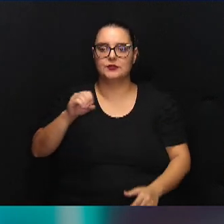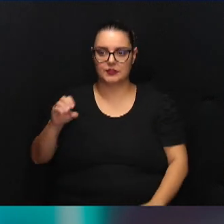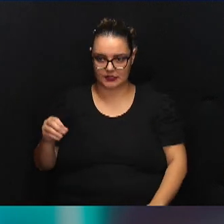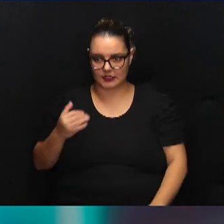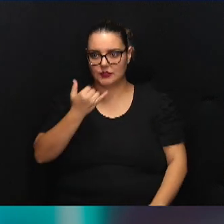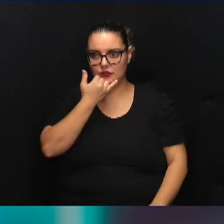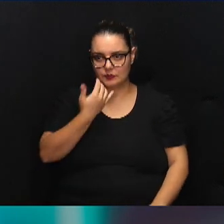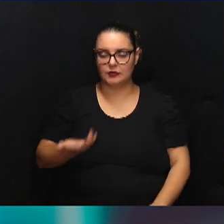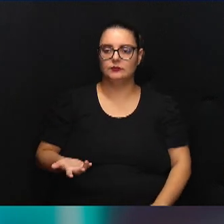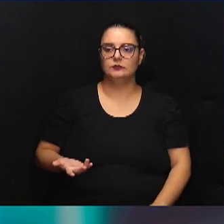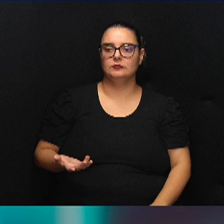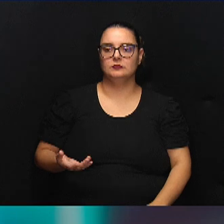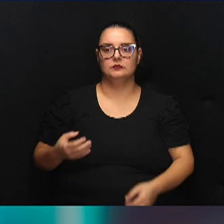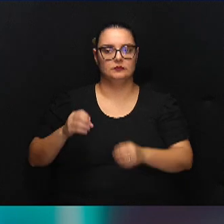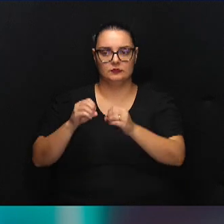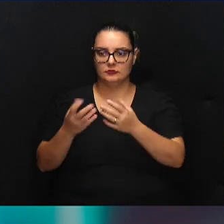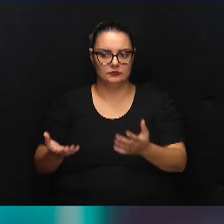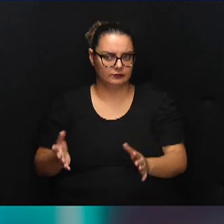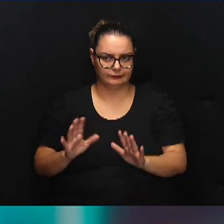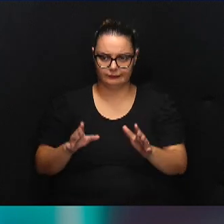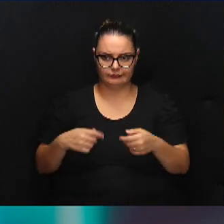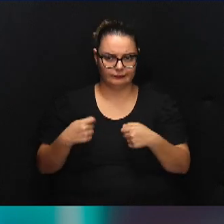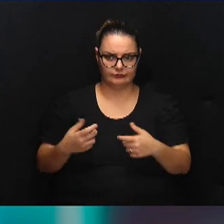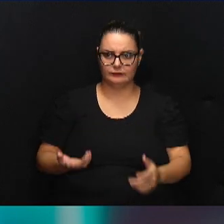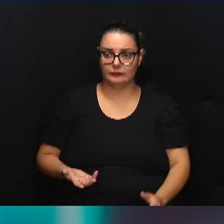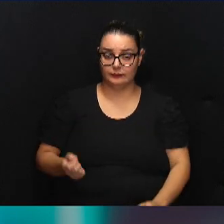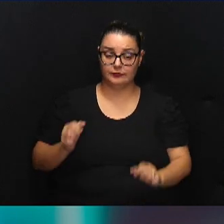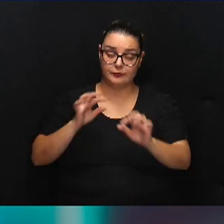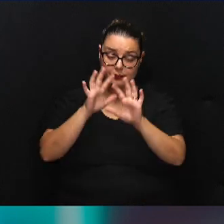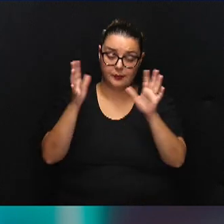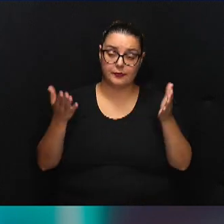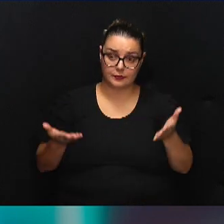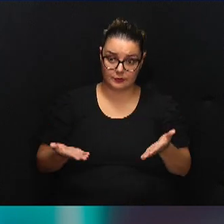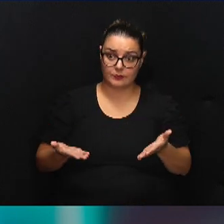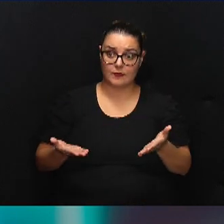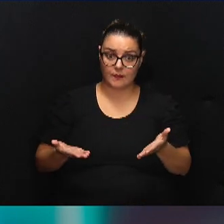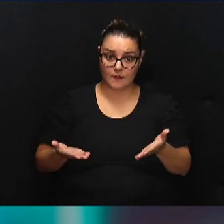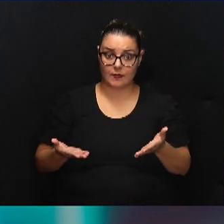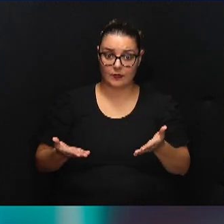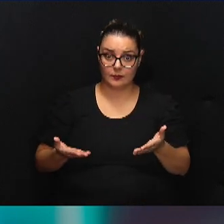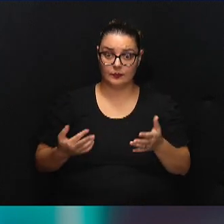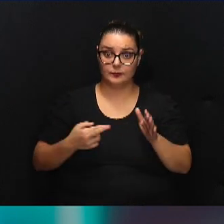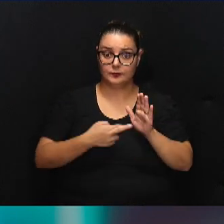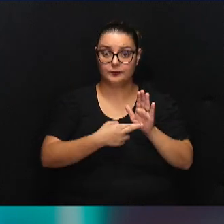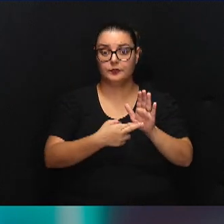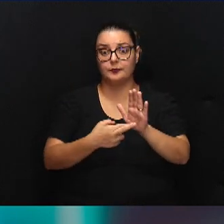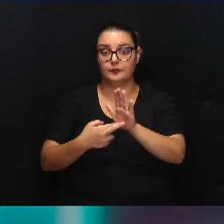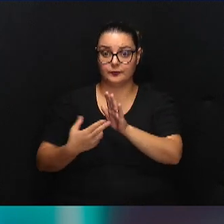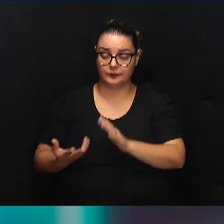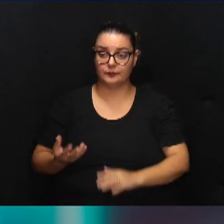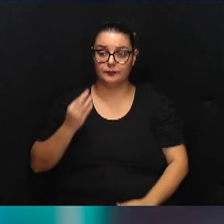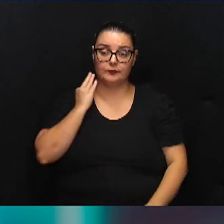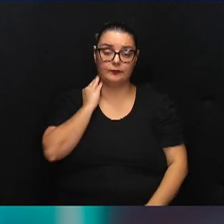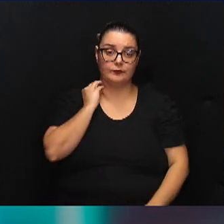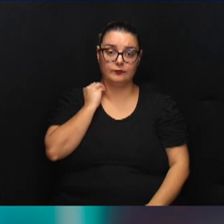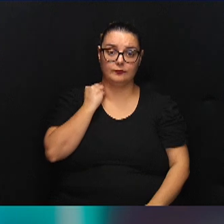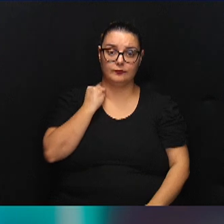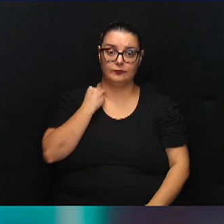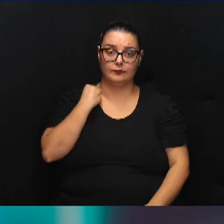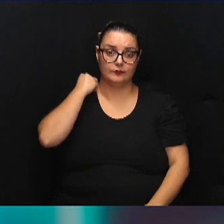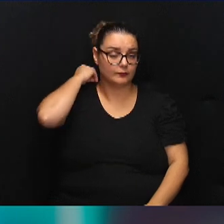para confirmar. Nesses casos, você nem precisa. Fica tão evidente que essas referências aqui não são nem